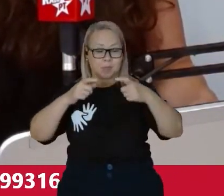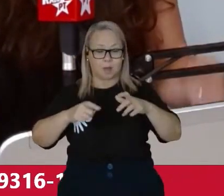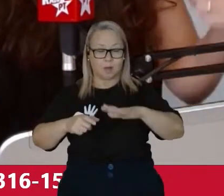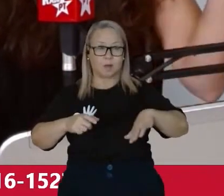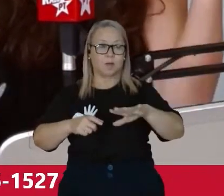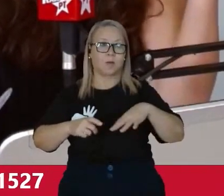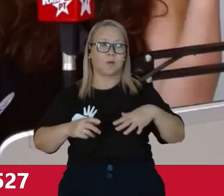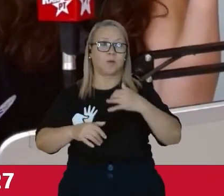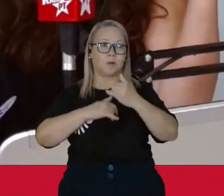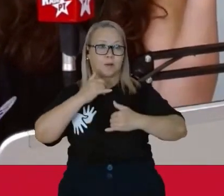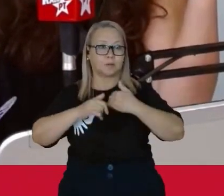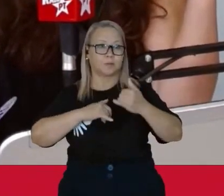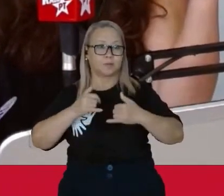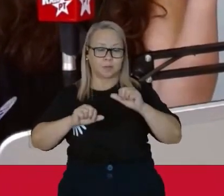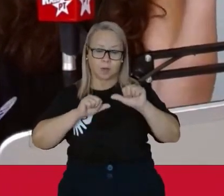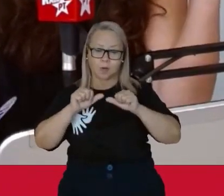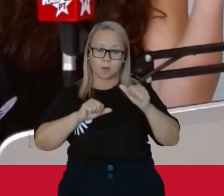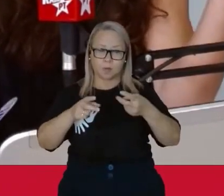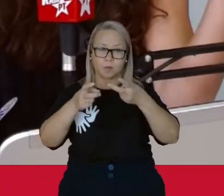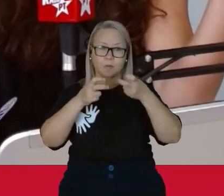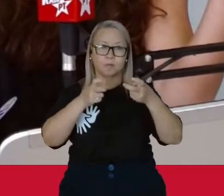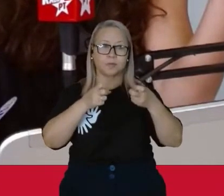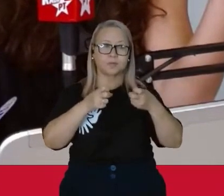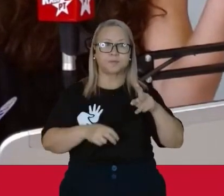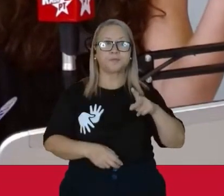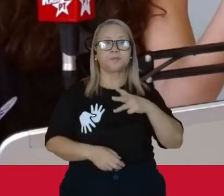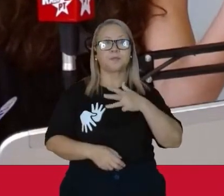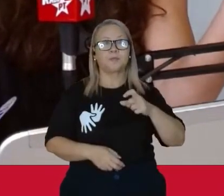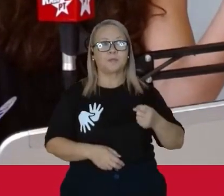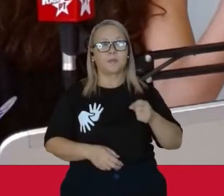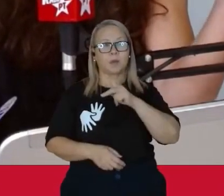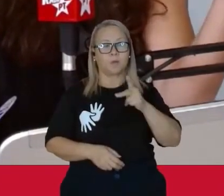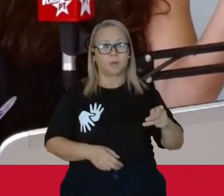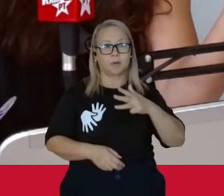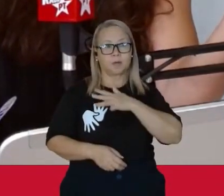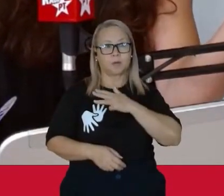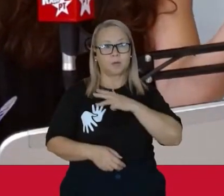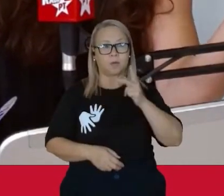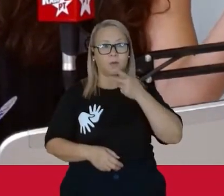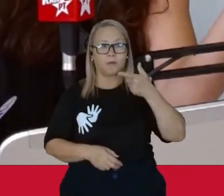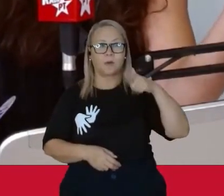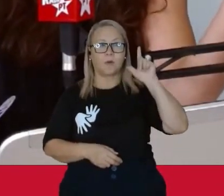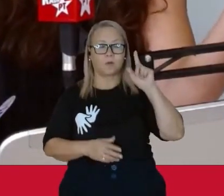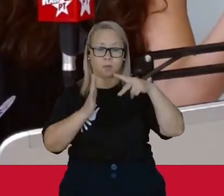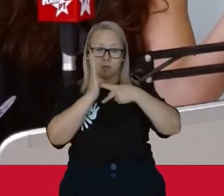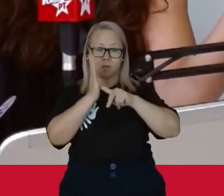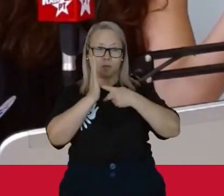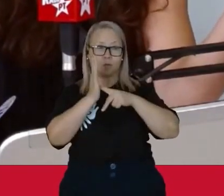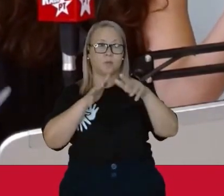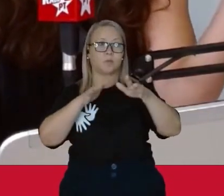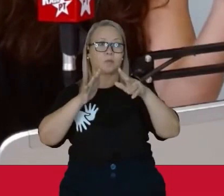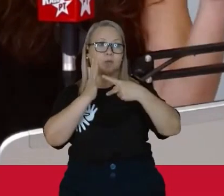pouco a perspectiva? O presidente Lula ontem na CUT falou que o sindicato, o movimento sindical, ele tem que se reinventar, para